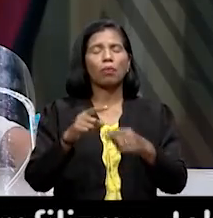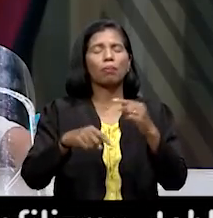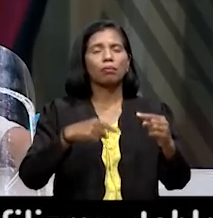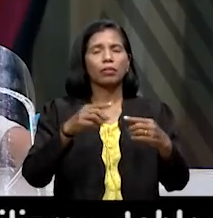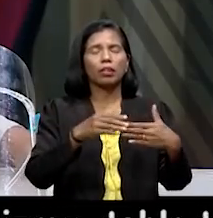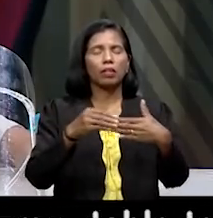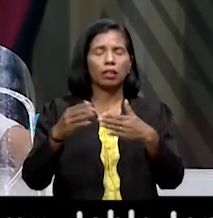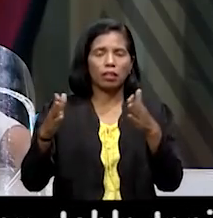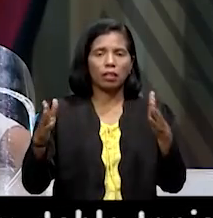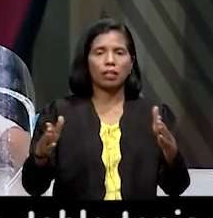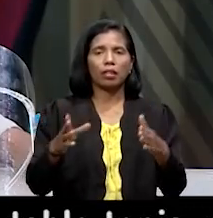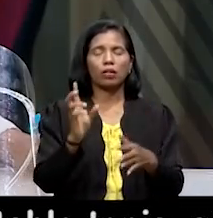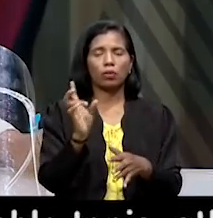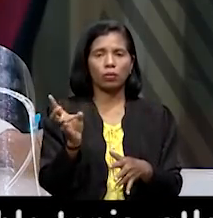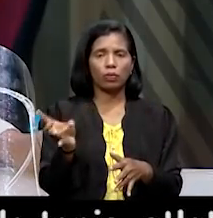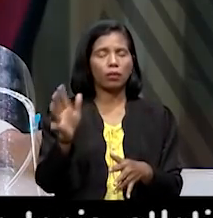existe.